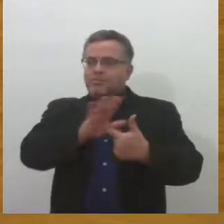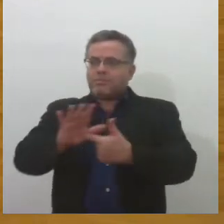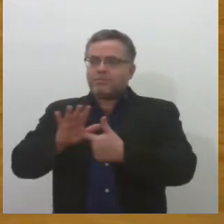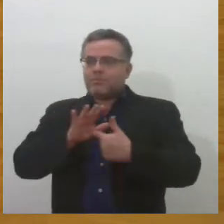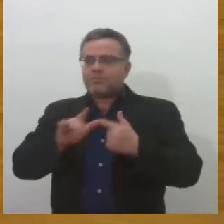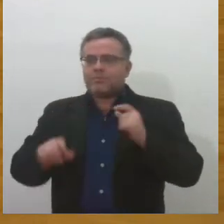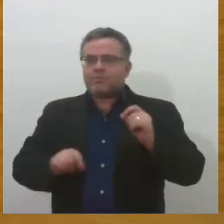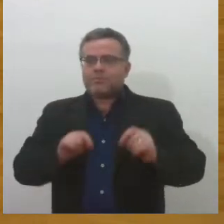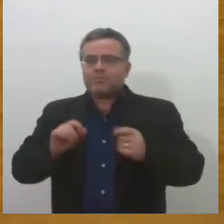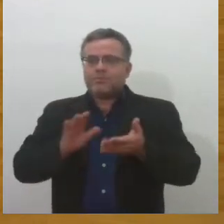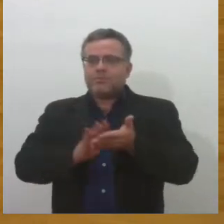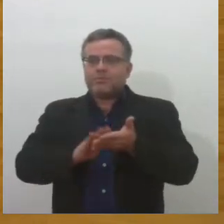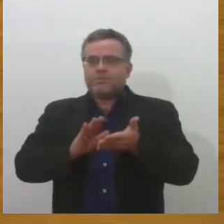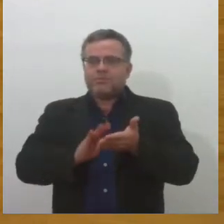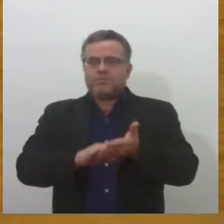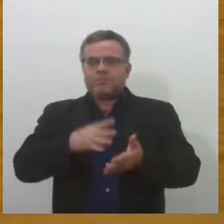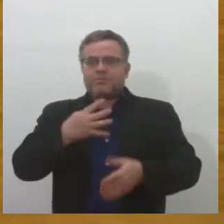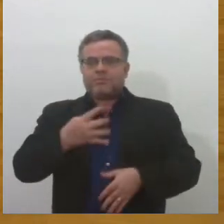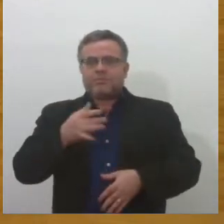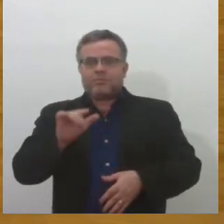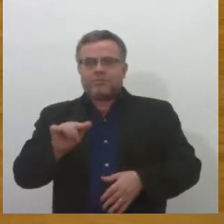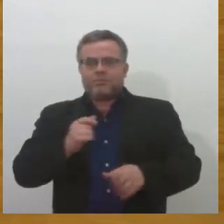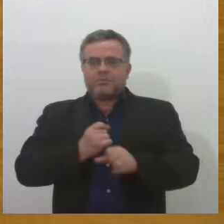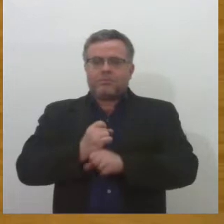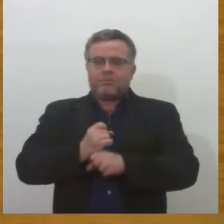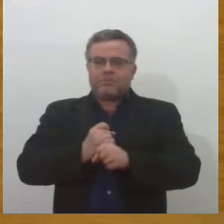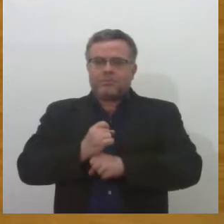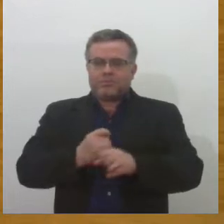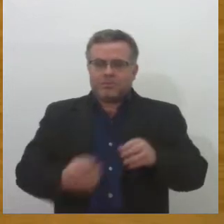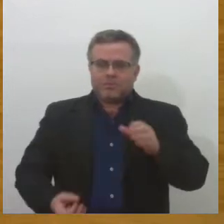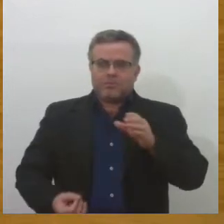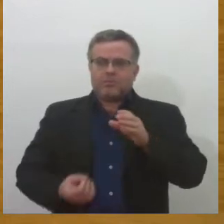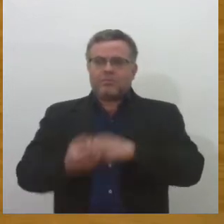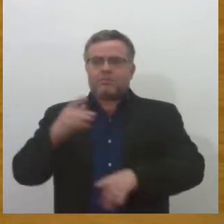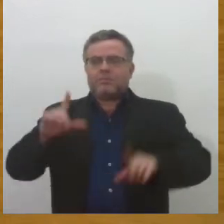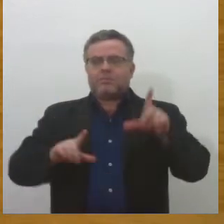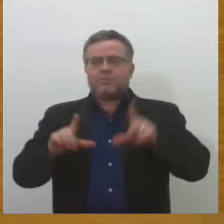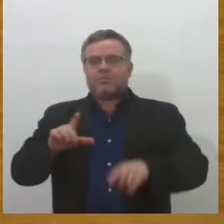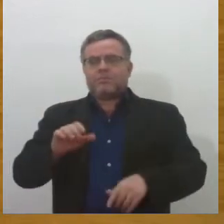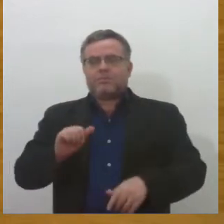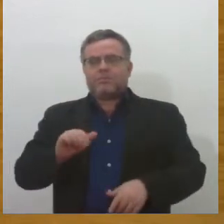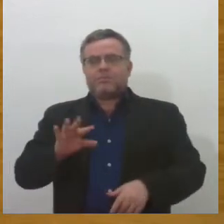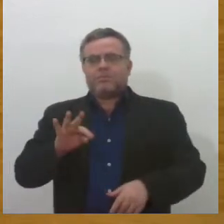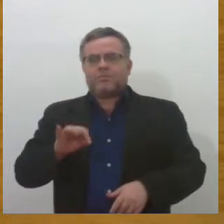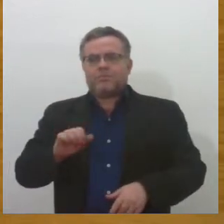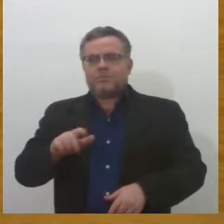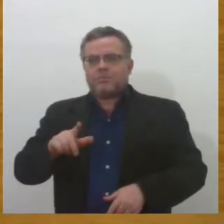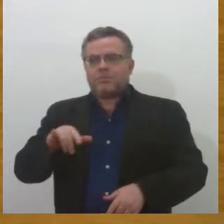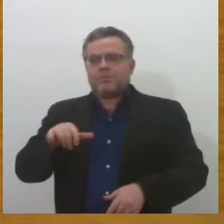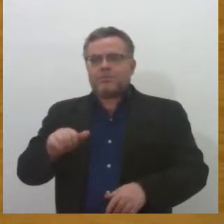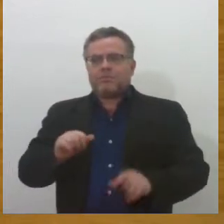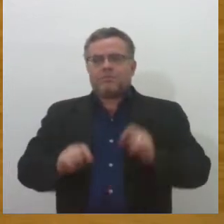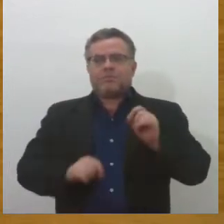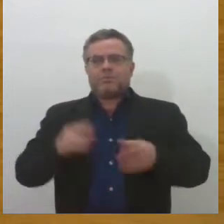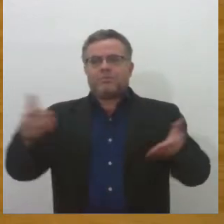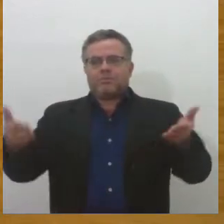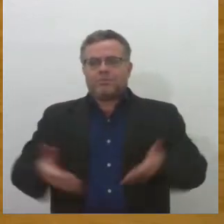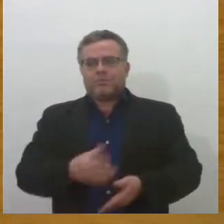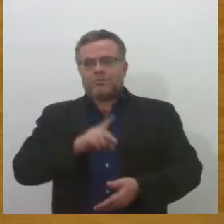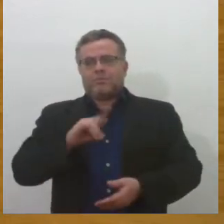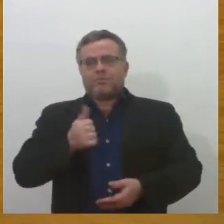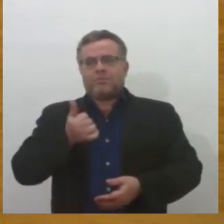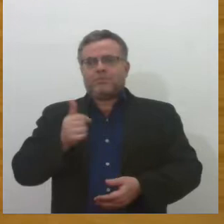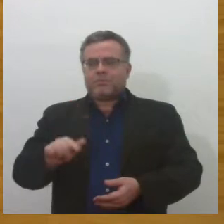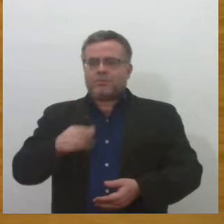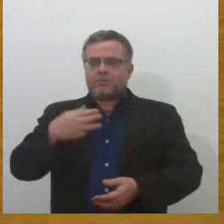então os Parabéns pelos 47 anos de história da TV Atalaia celebrados hoje dia Dezessete